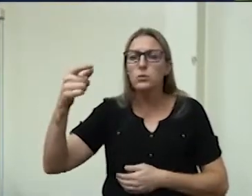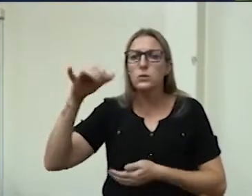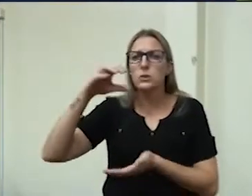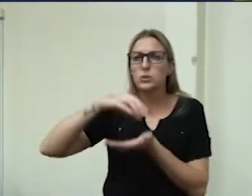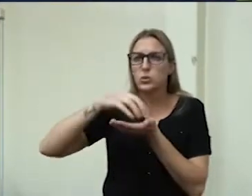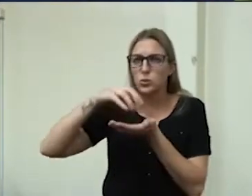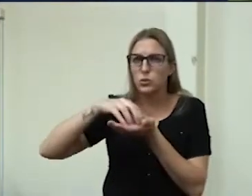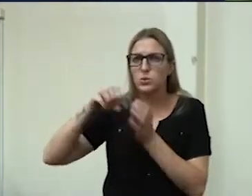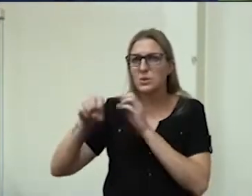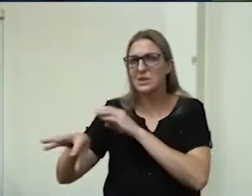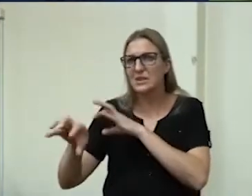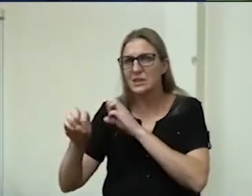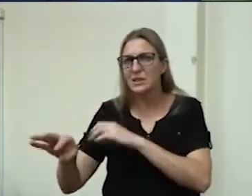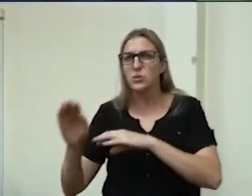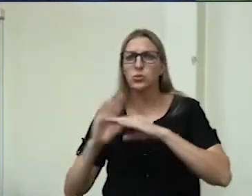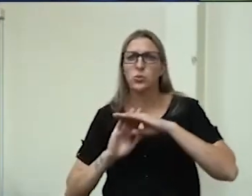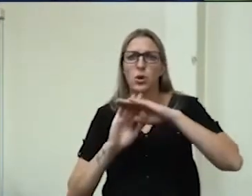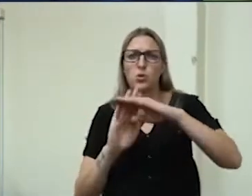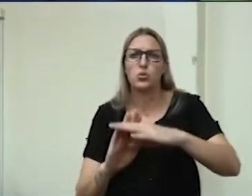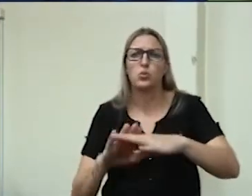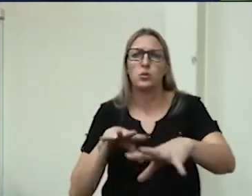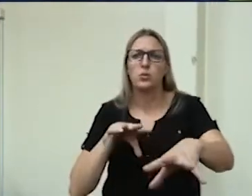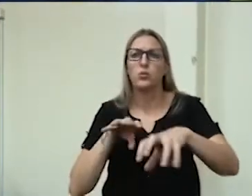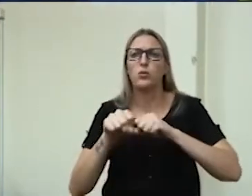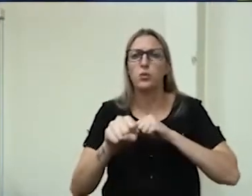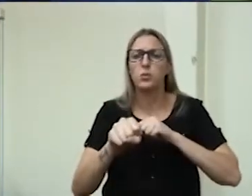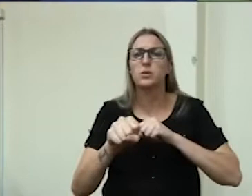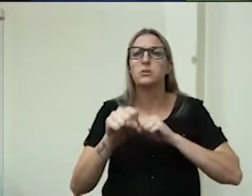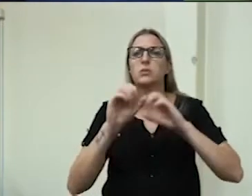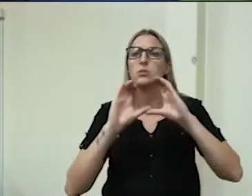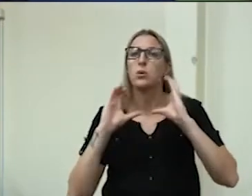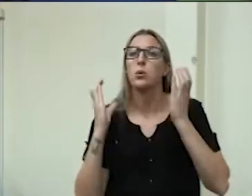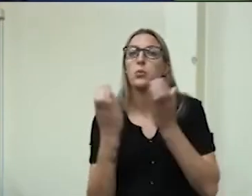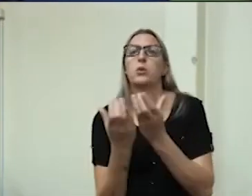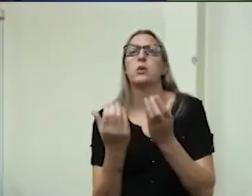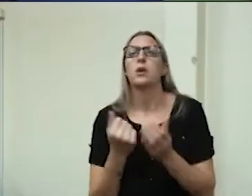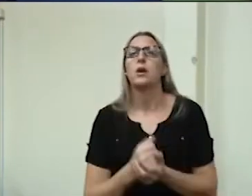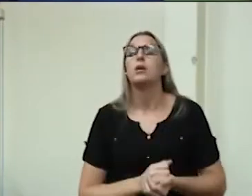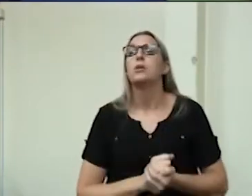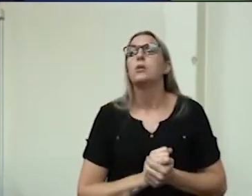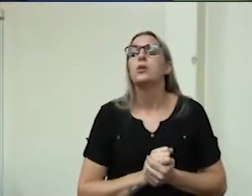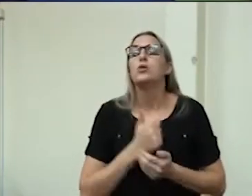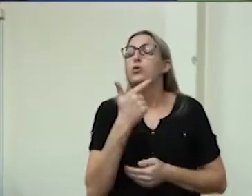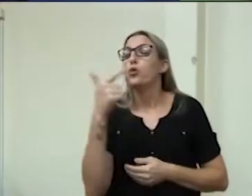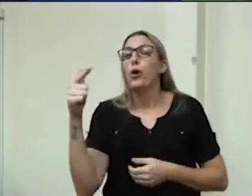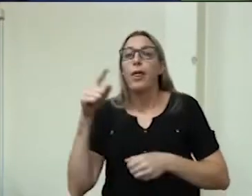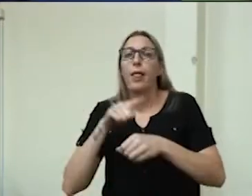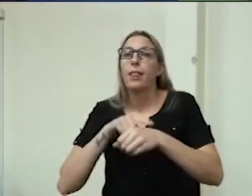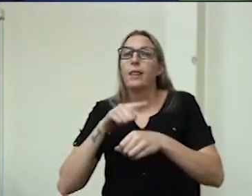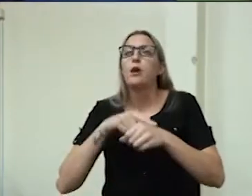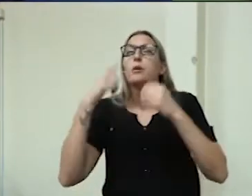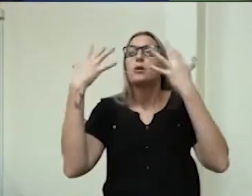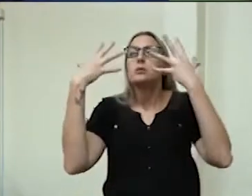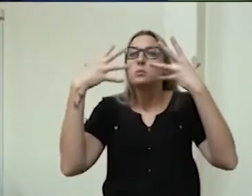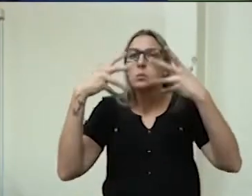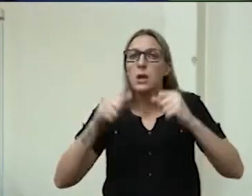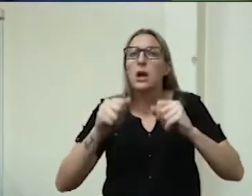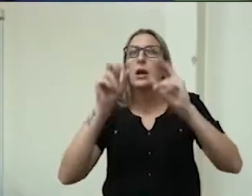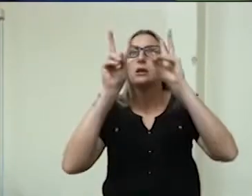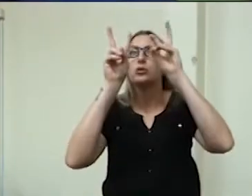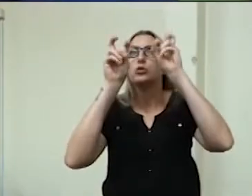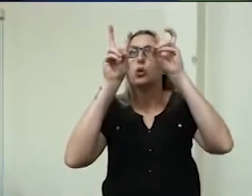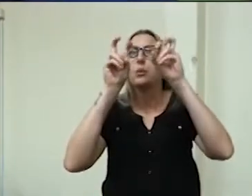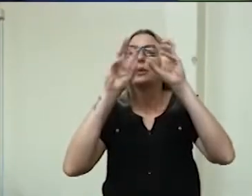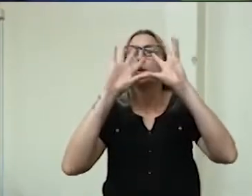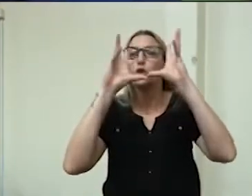instituições de ensino que contribuem nesse processo de formação da nossa comunidade. E eu aqui não vou ter tempo para explicar e falar sobre